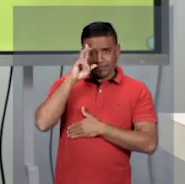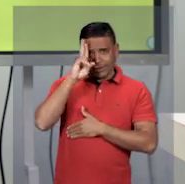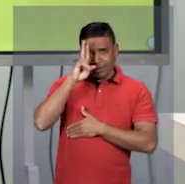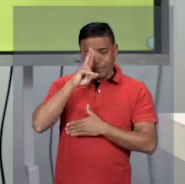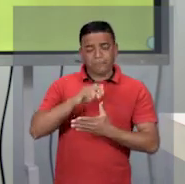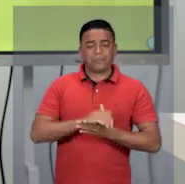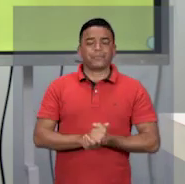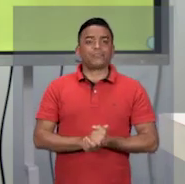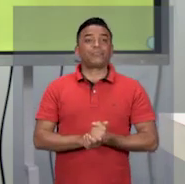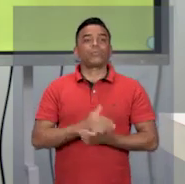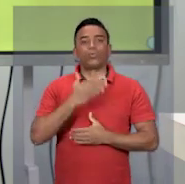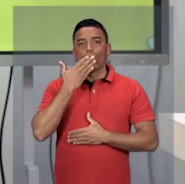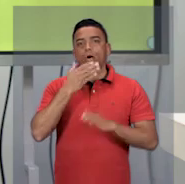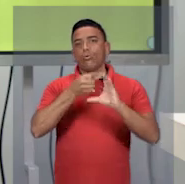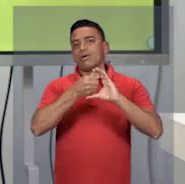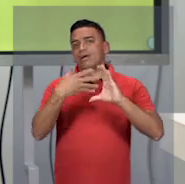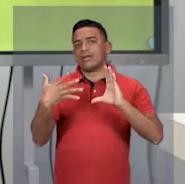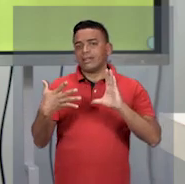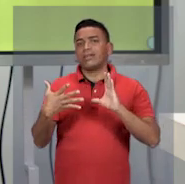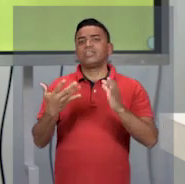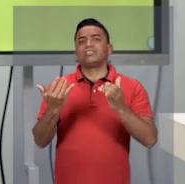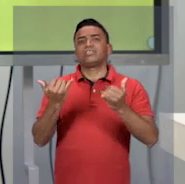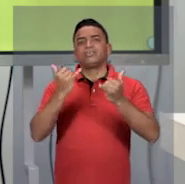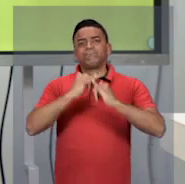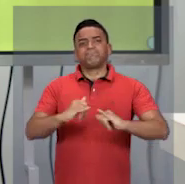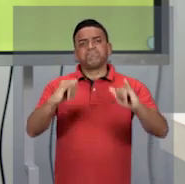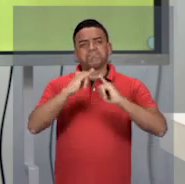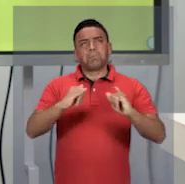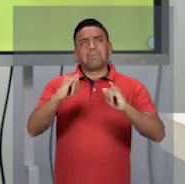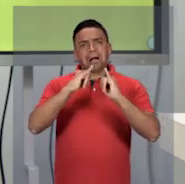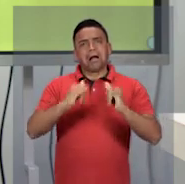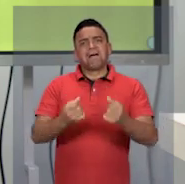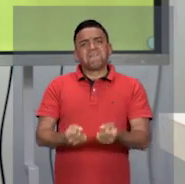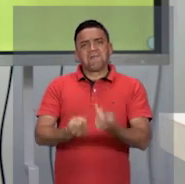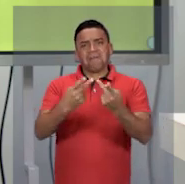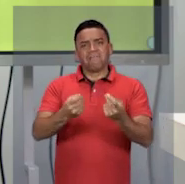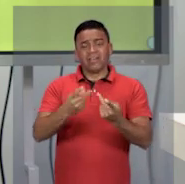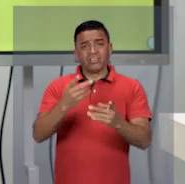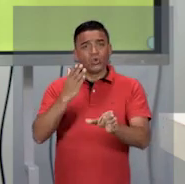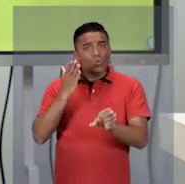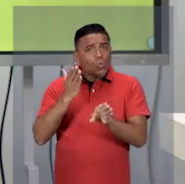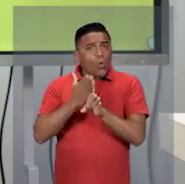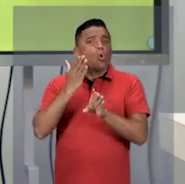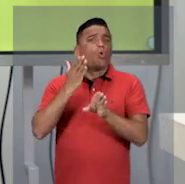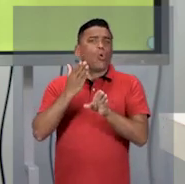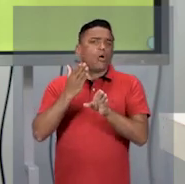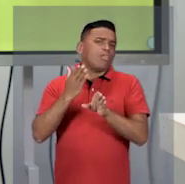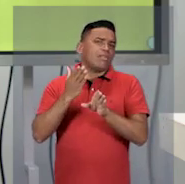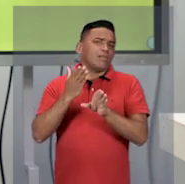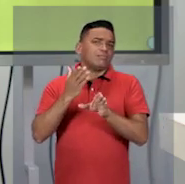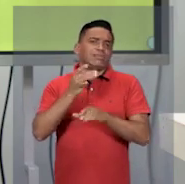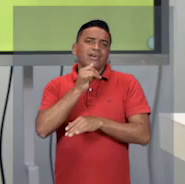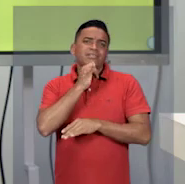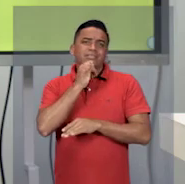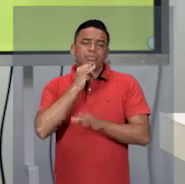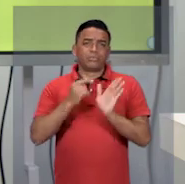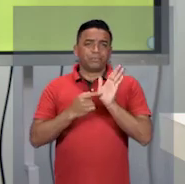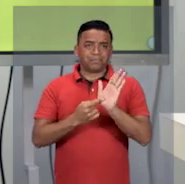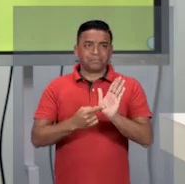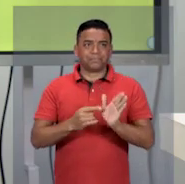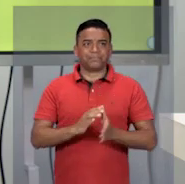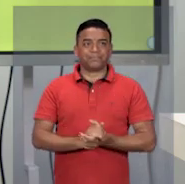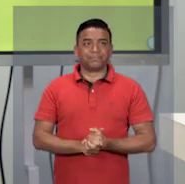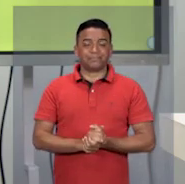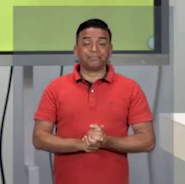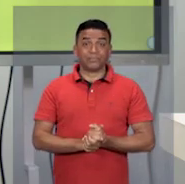Quais dessas características sobre propagandas você consegue encontrar neste exemplo? Vamos ver? A gente